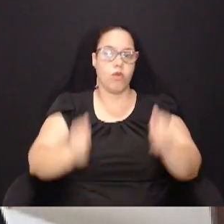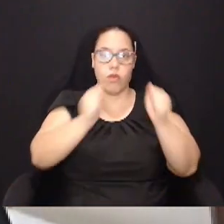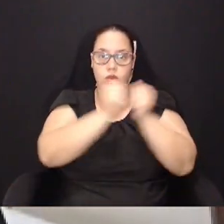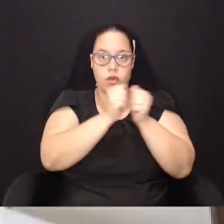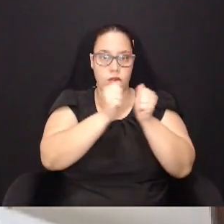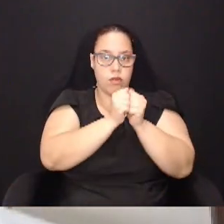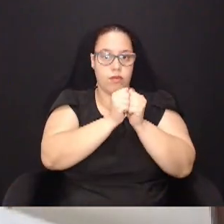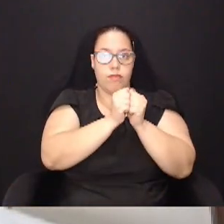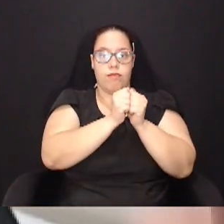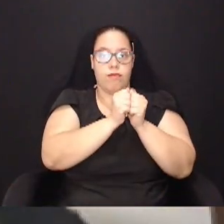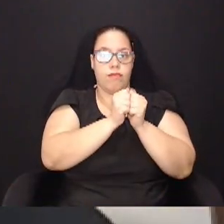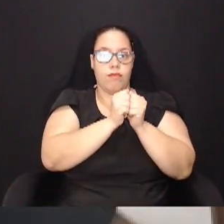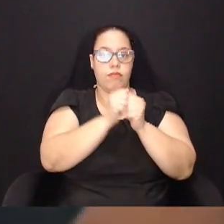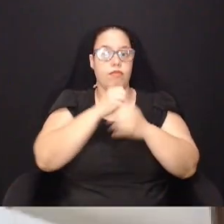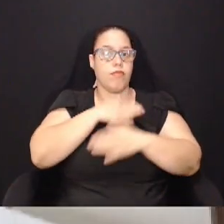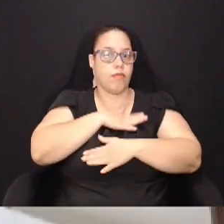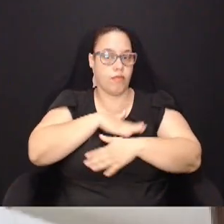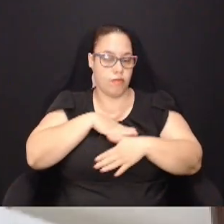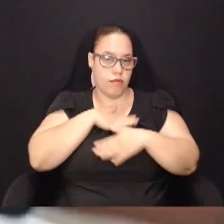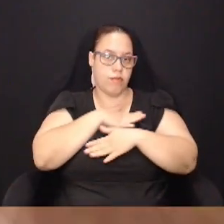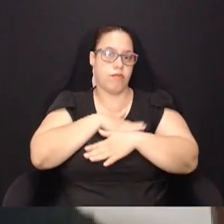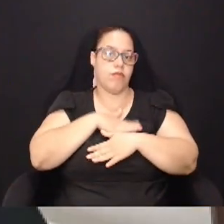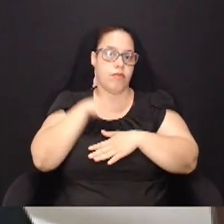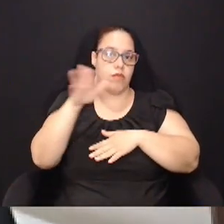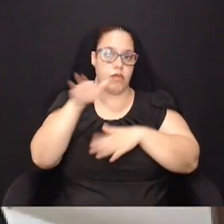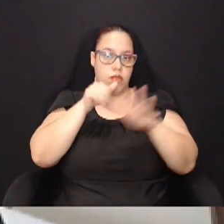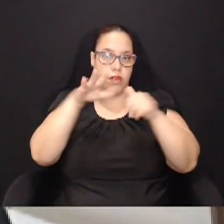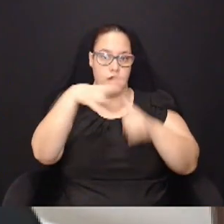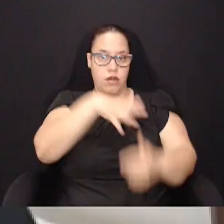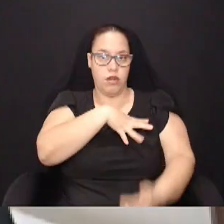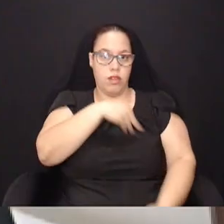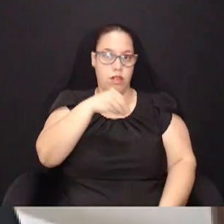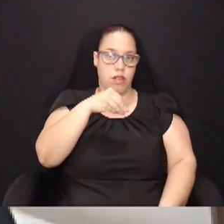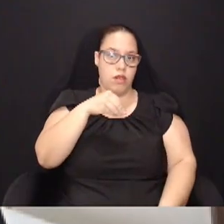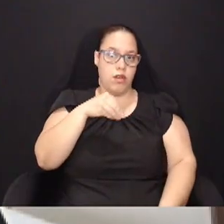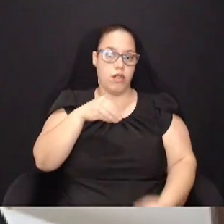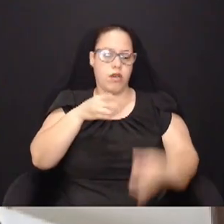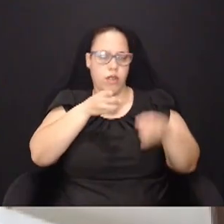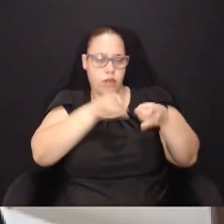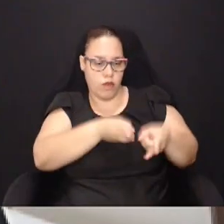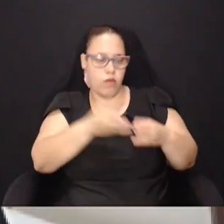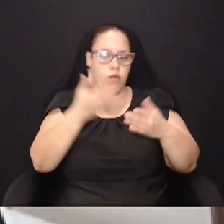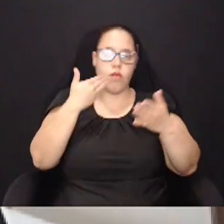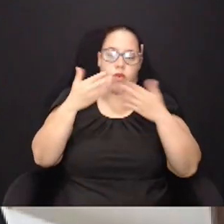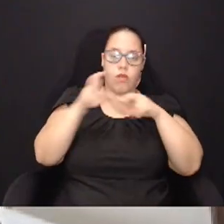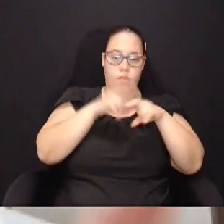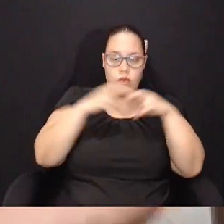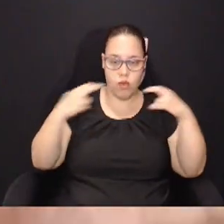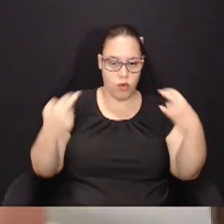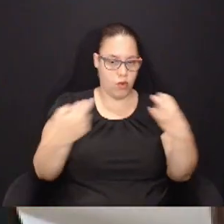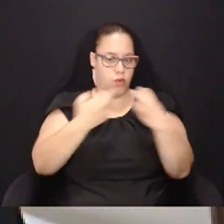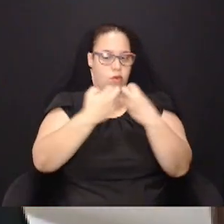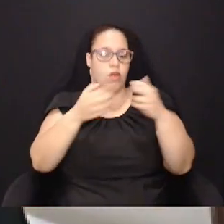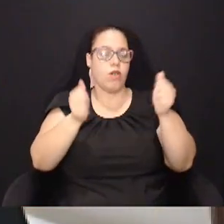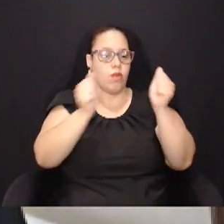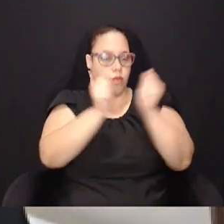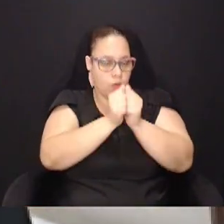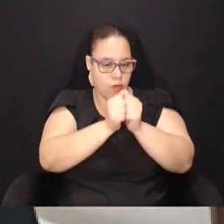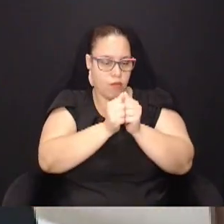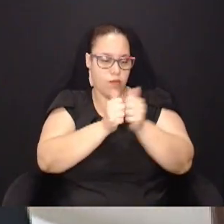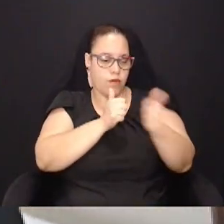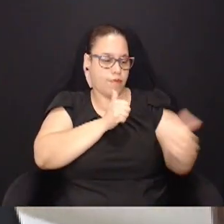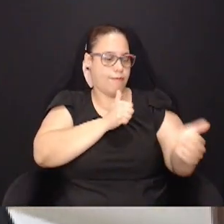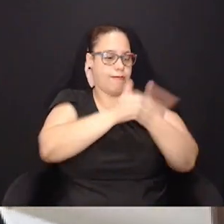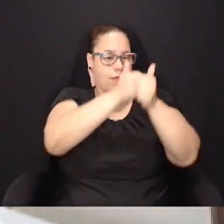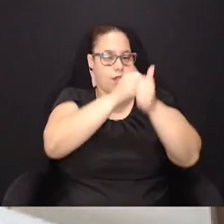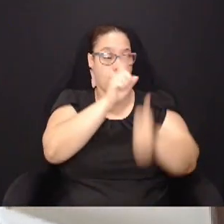Eu gosto muito disso. Eu chamo os meus filhos, sai do quarto, vem para cá, vamos conversar, vamos ficar perto. Então, eu acho que é